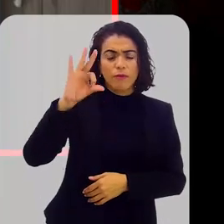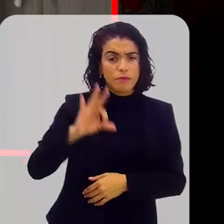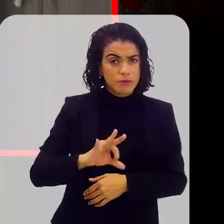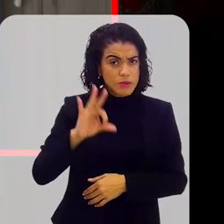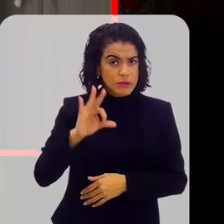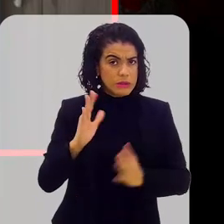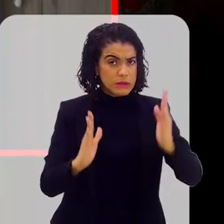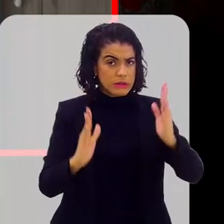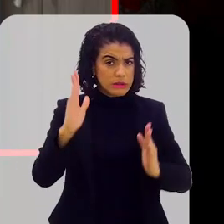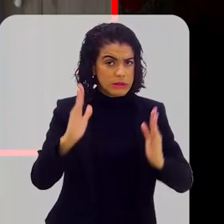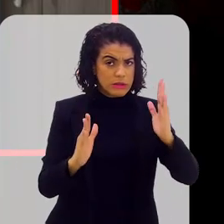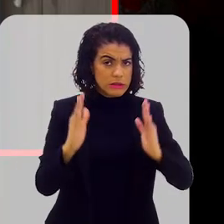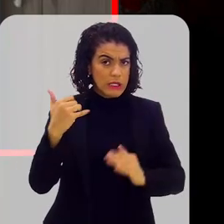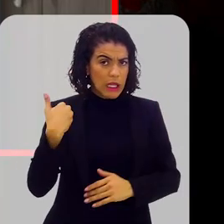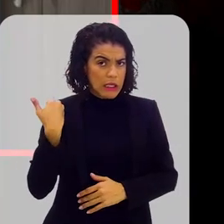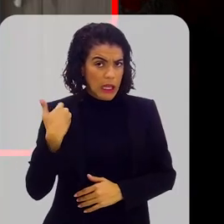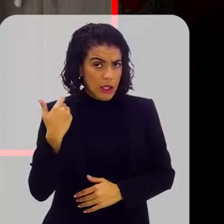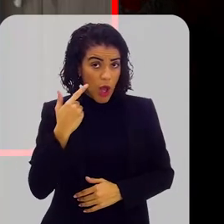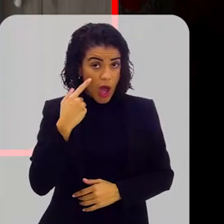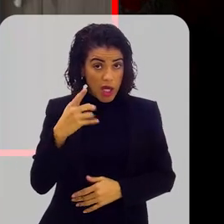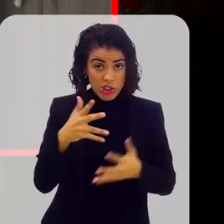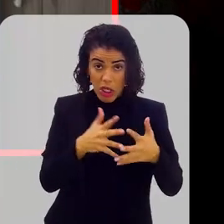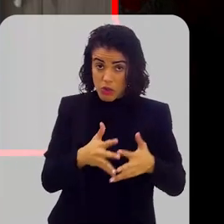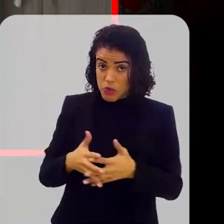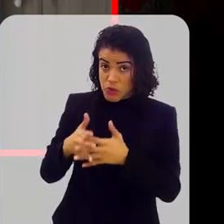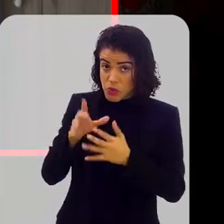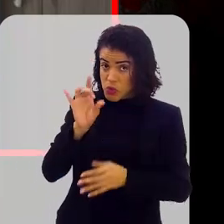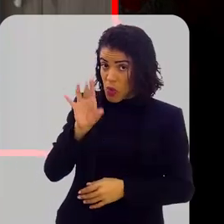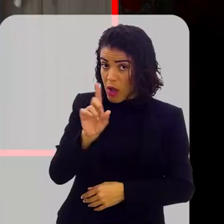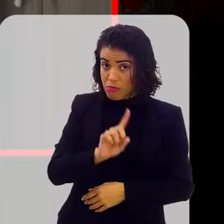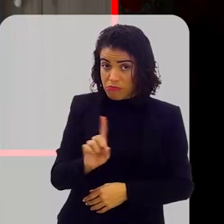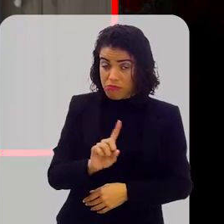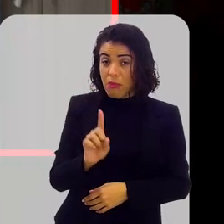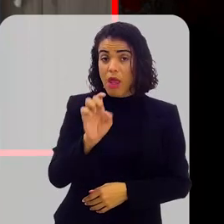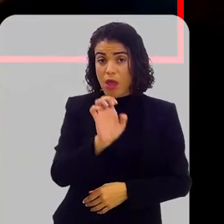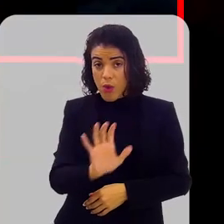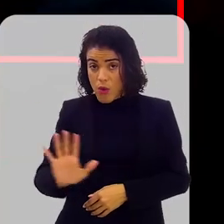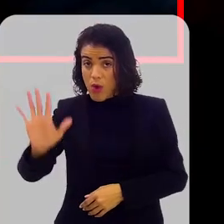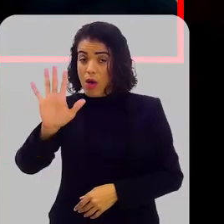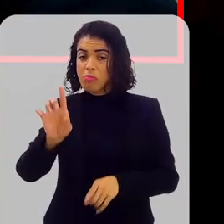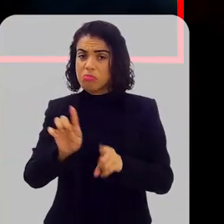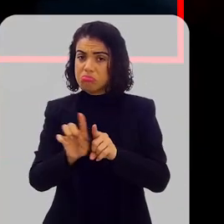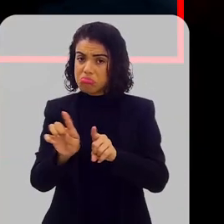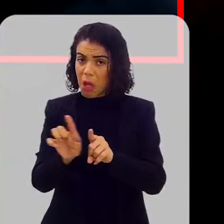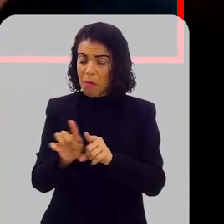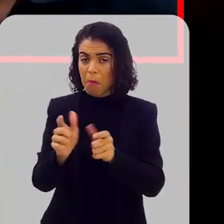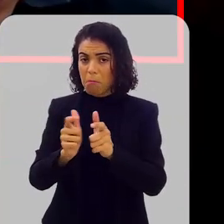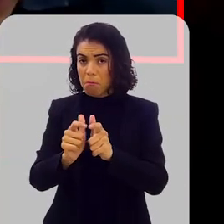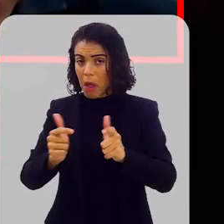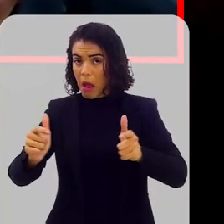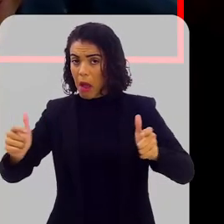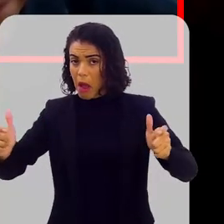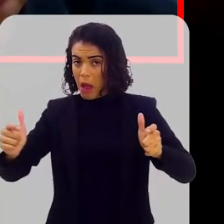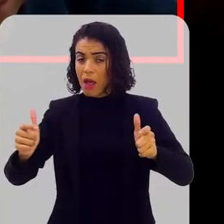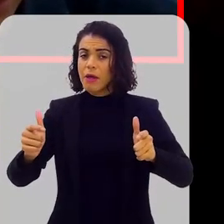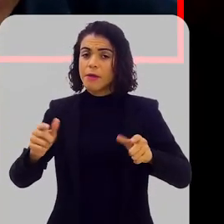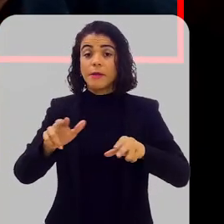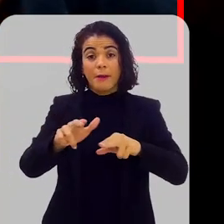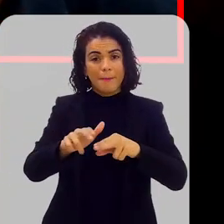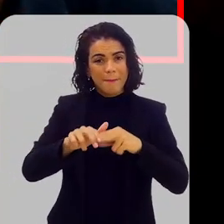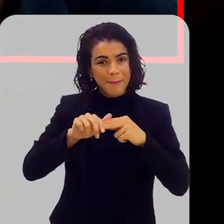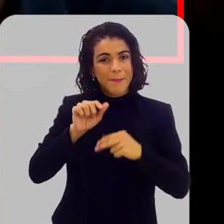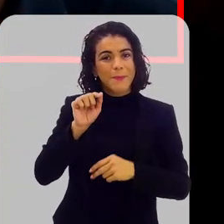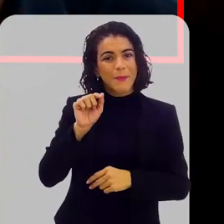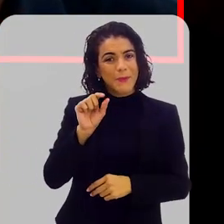nos diagnósticos nessa faixa etária. E não só nos Estados Unidos, né, doutor? A Europa também. A Também. tendência parece ser a mesma,